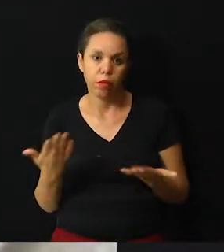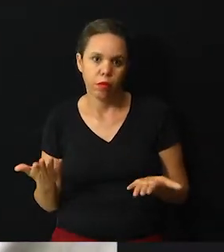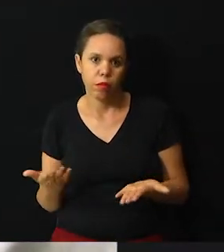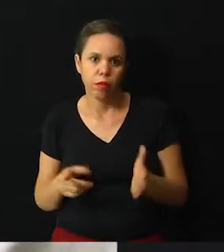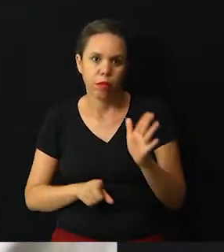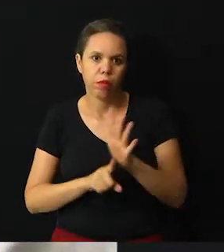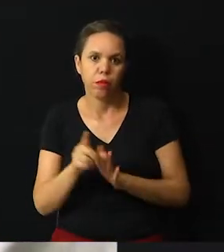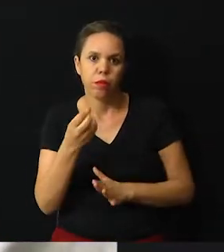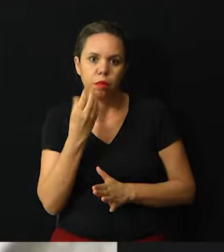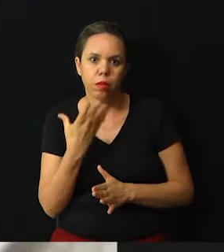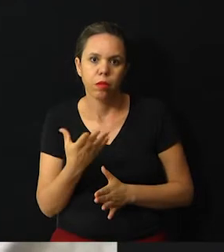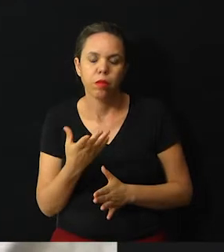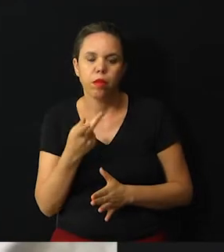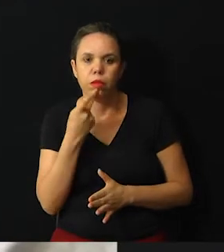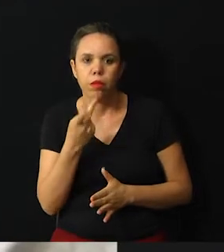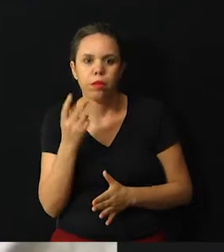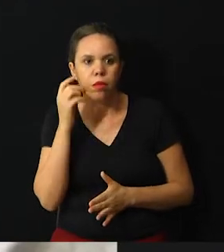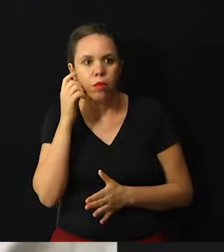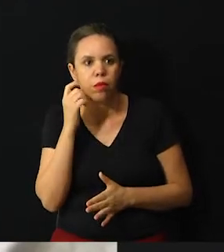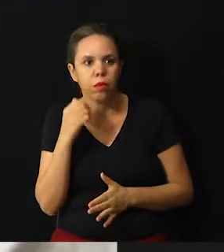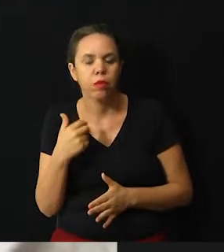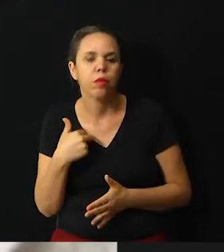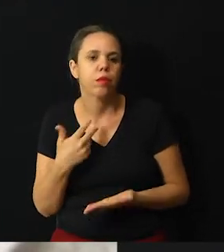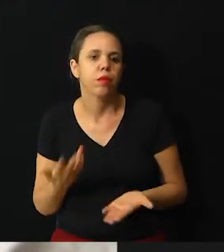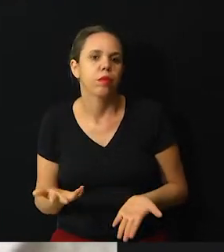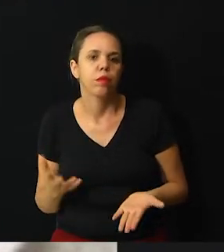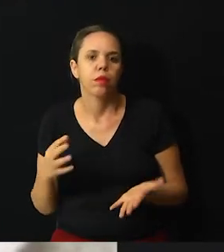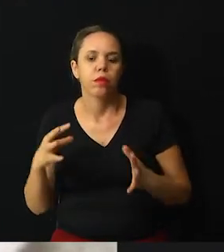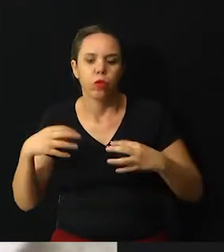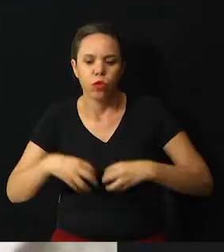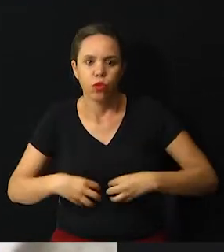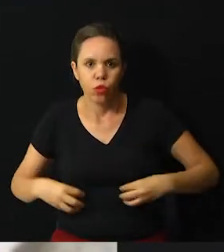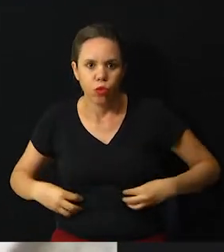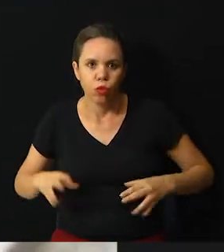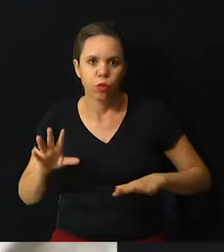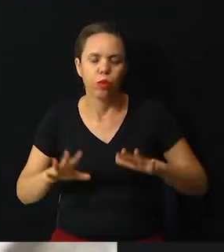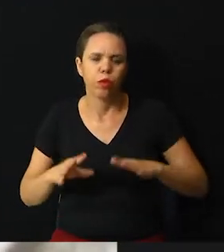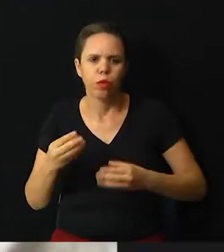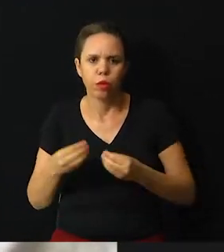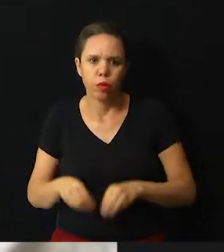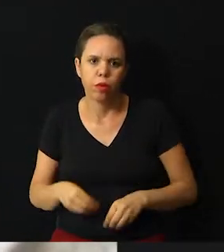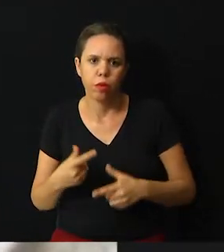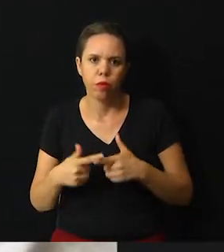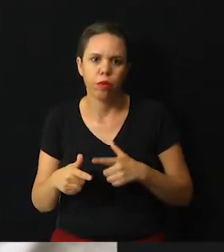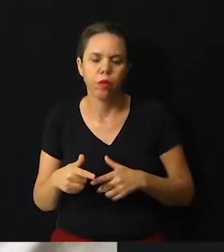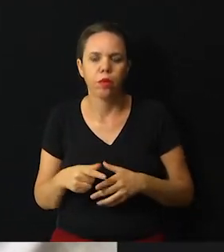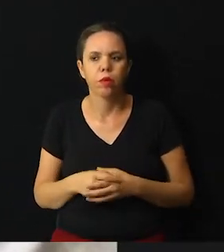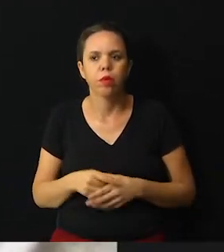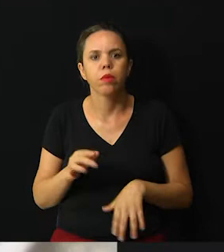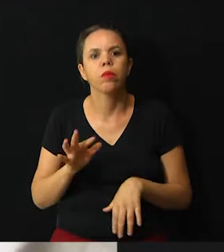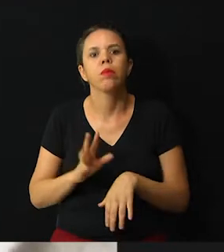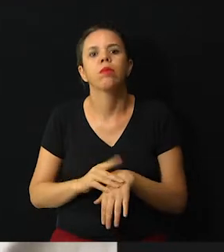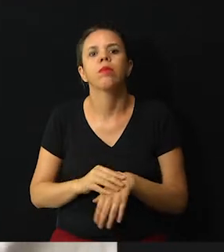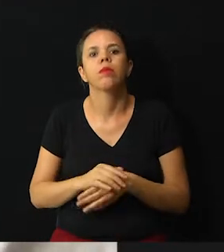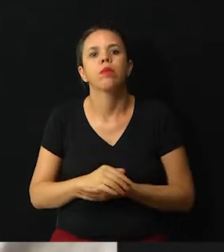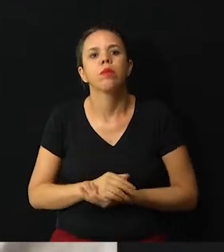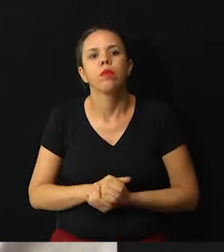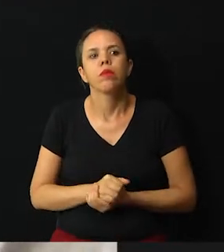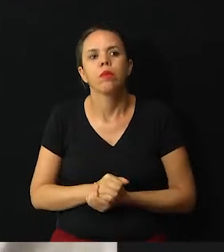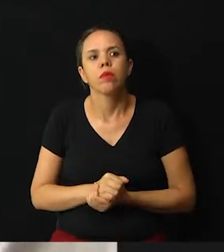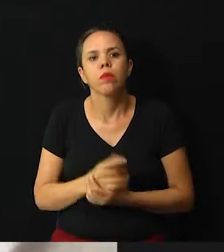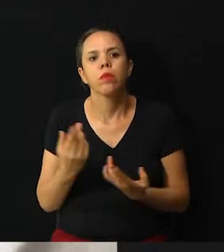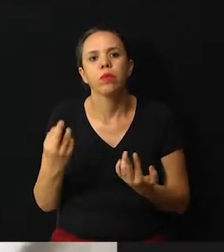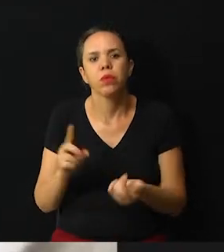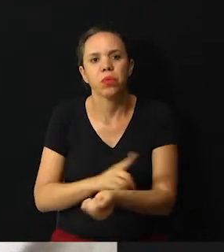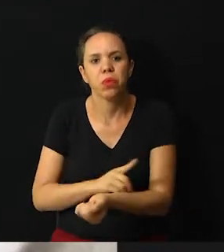é, uma boa pergunta, né? Como eu falei para você, um lúpus ele pode afetar todos os órgãos internos, né? Então, se for um lúpus, porque a gente quando fala uma doença,